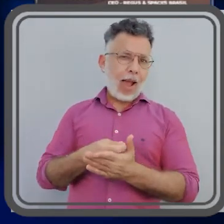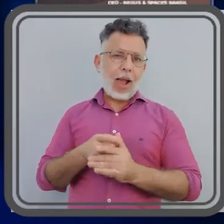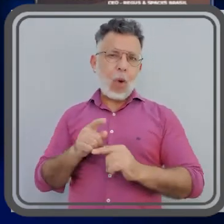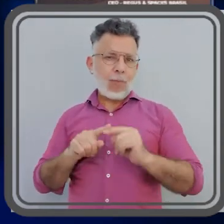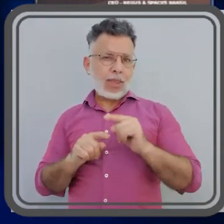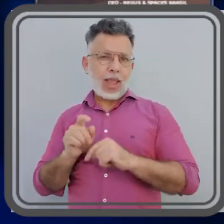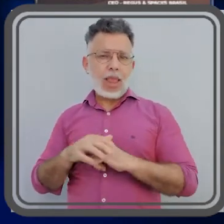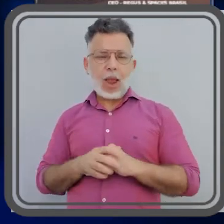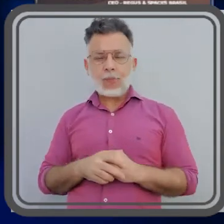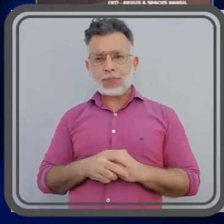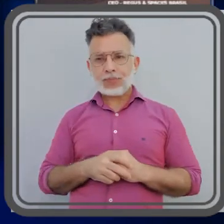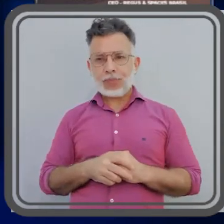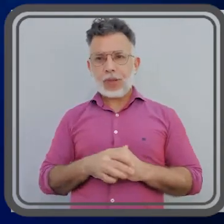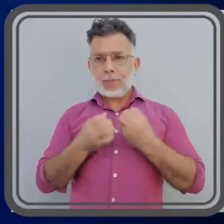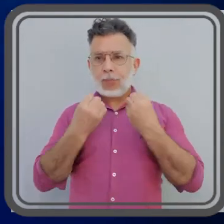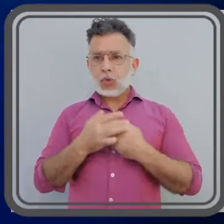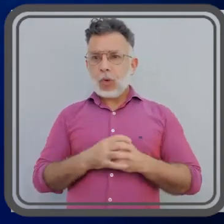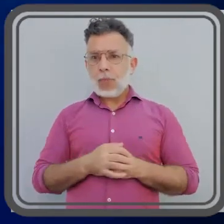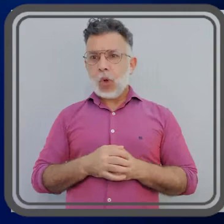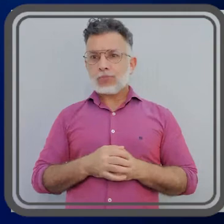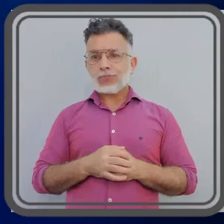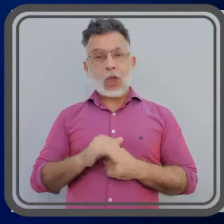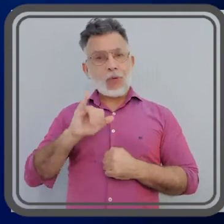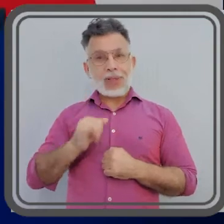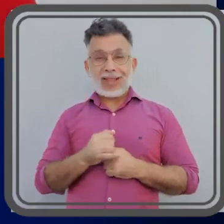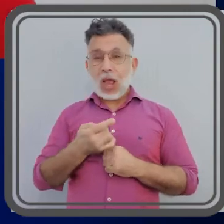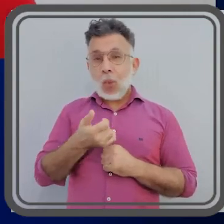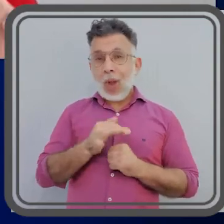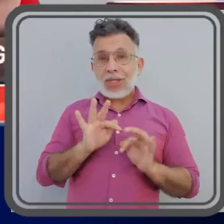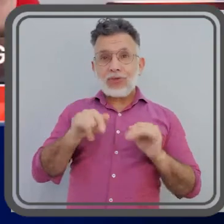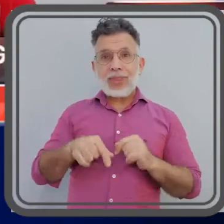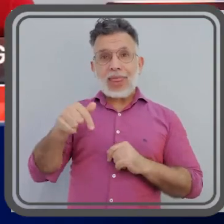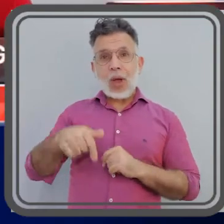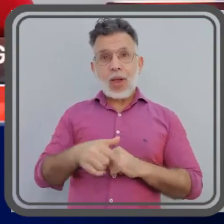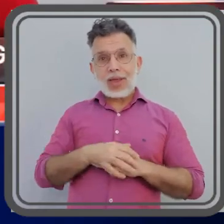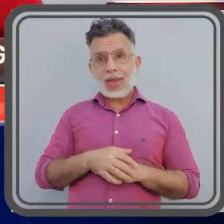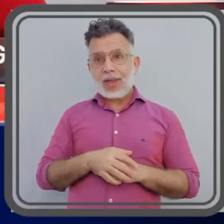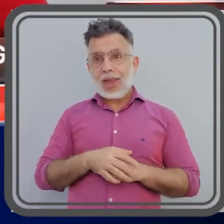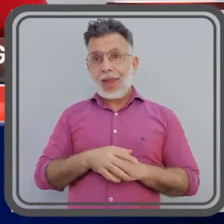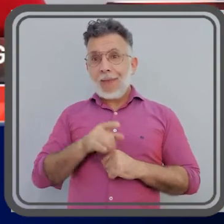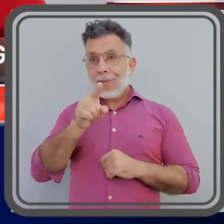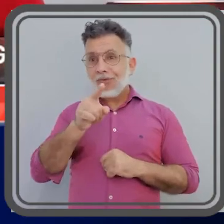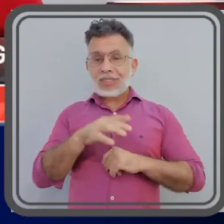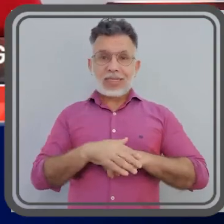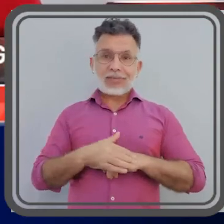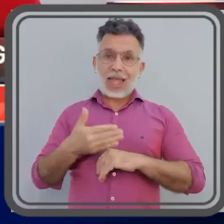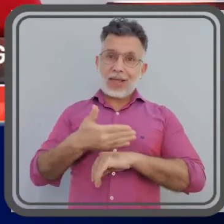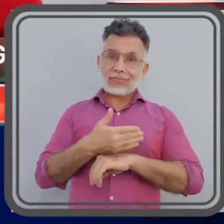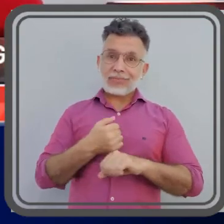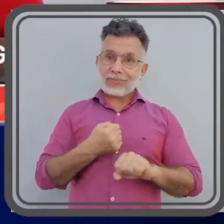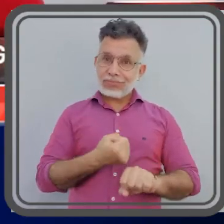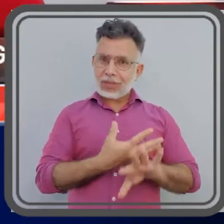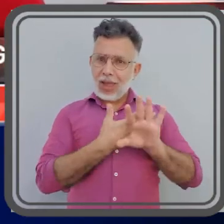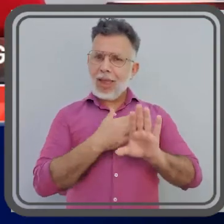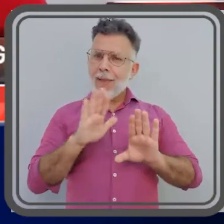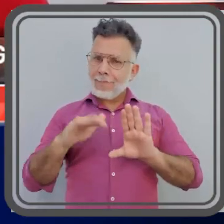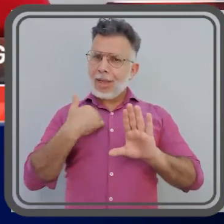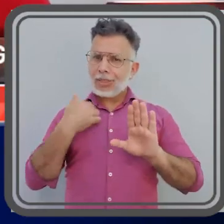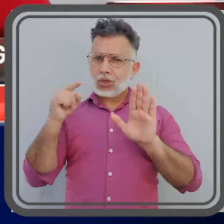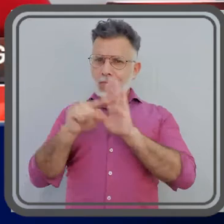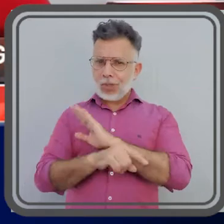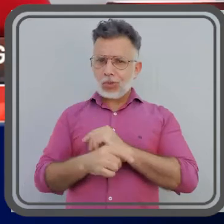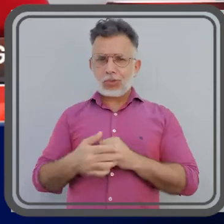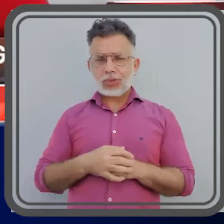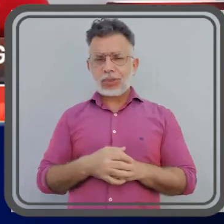bom. Agora eu vou aproveitar então, Tiagão. A gente caminha para a reta final da nossa transmissão ao vivo aqui. Para você que está plugado ainda em Talks, né? Mande sua pergunta, né? Mande